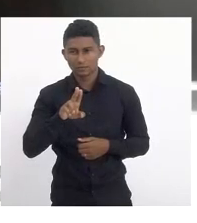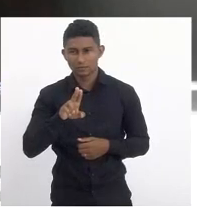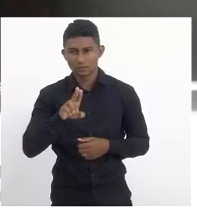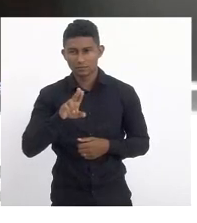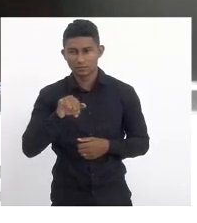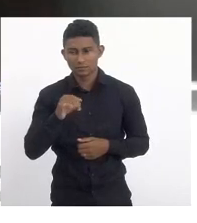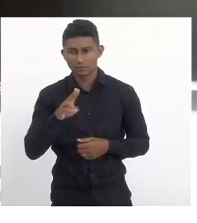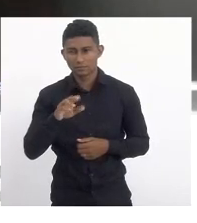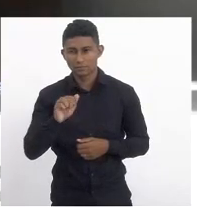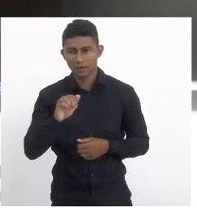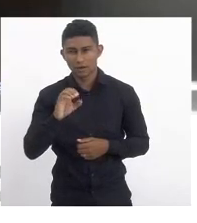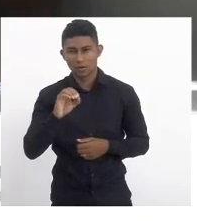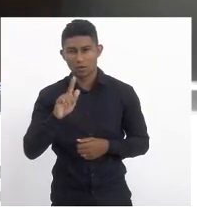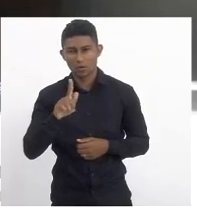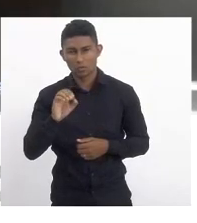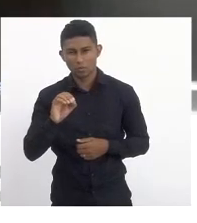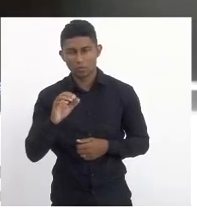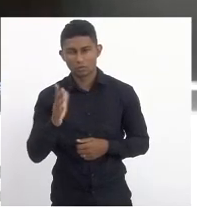Ogô.